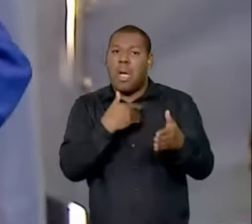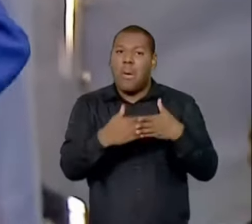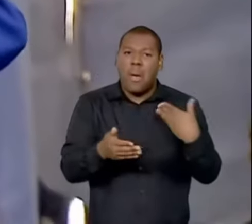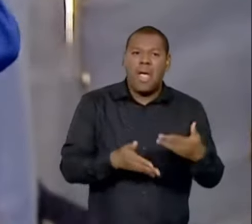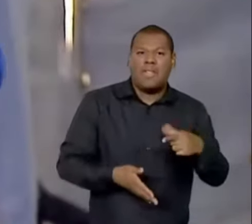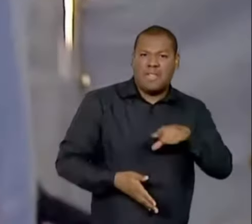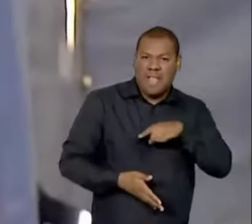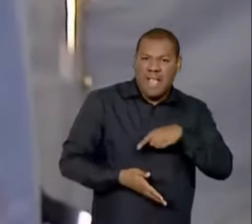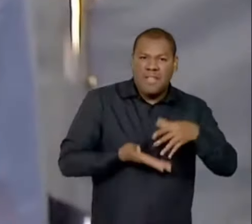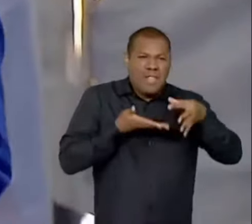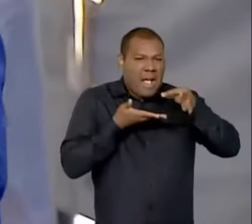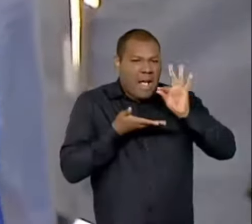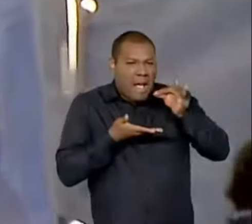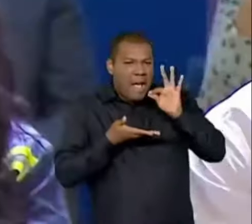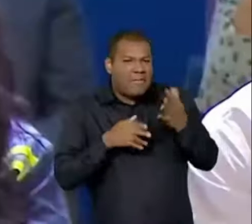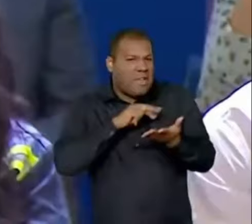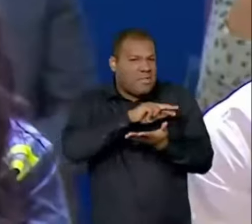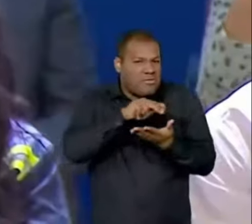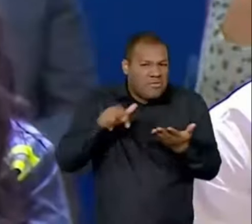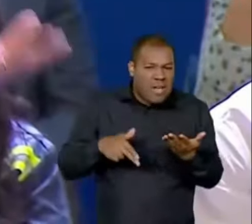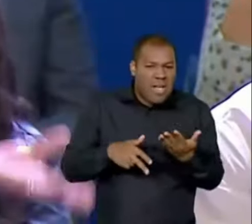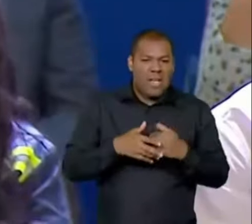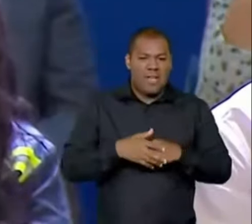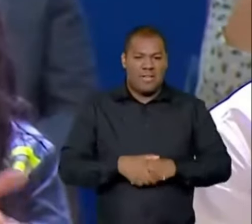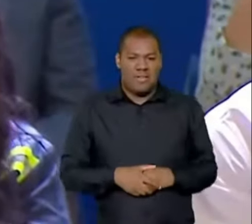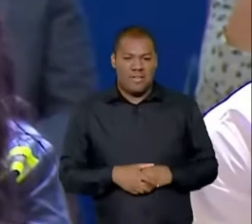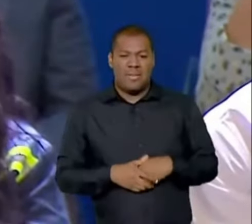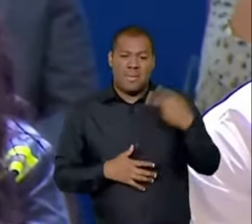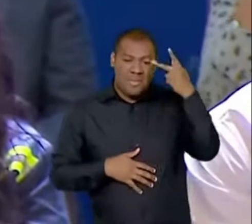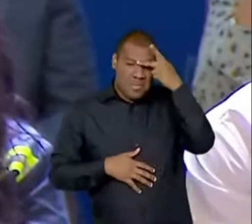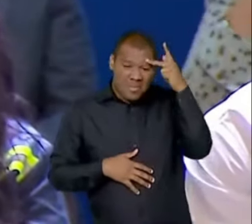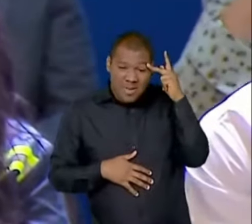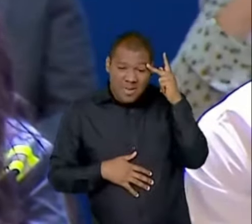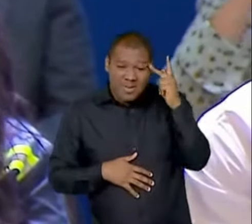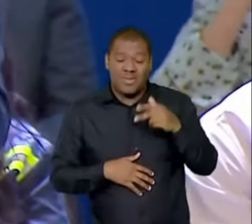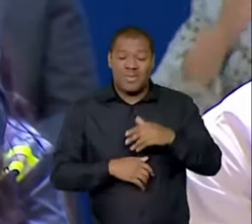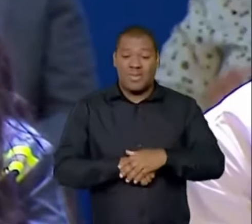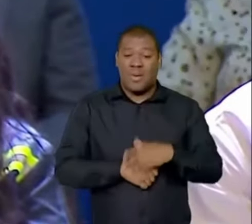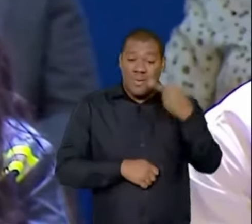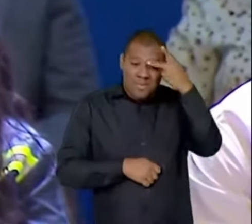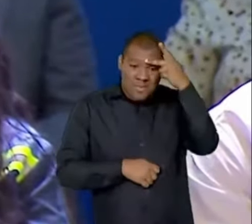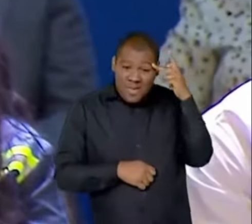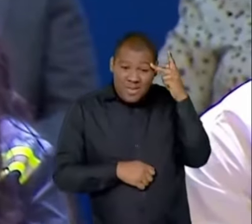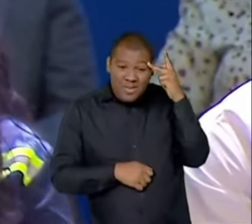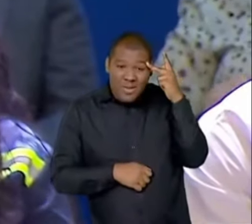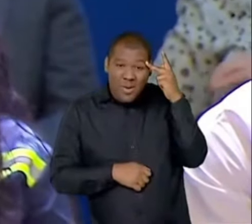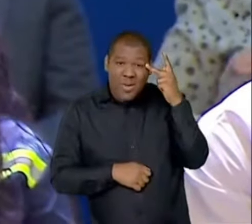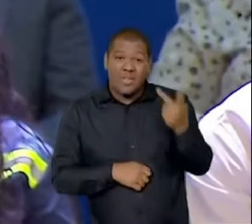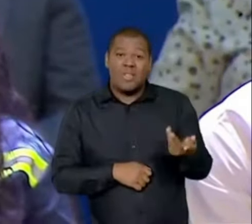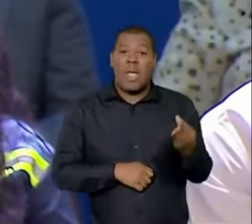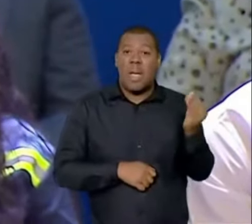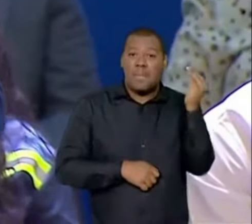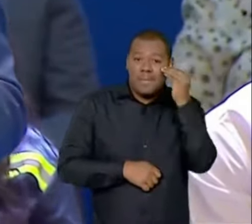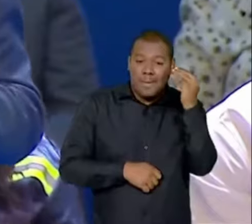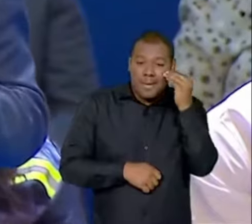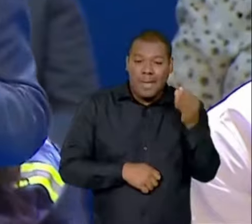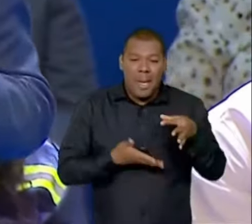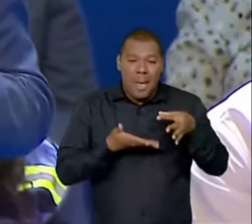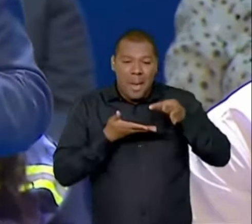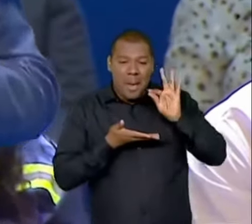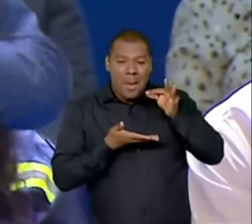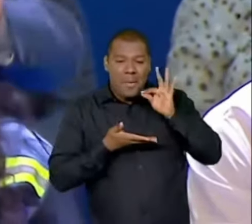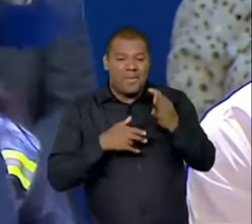tem experimentador de café, tem cuspidor de café, tem, ou seja, as pessoas já não estão vendendo mais